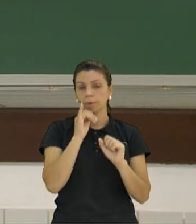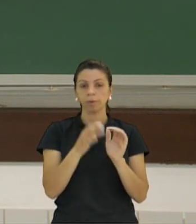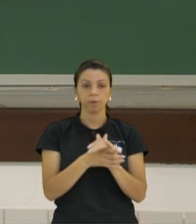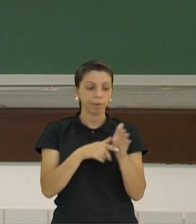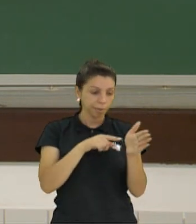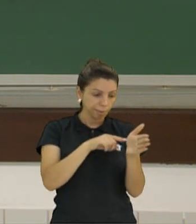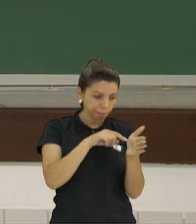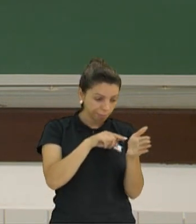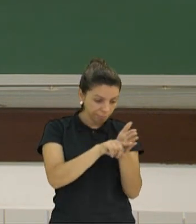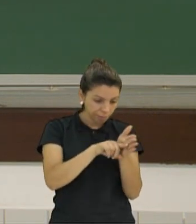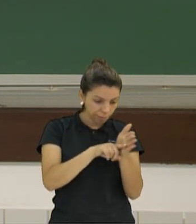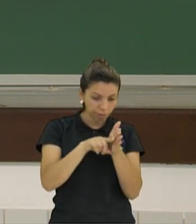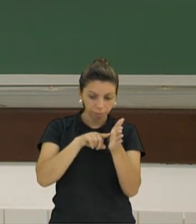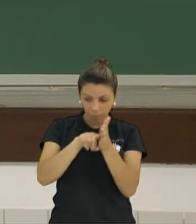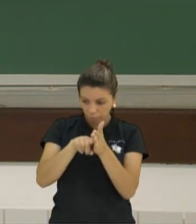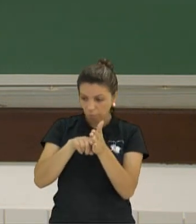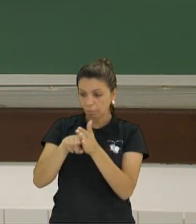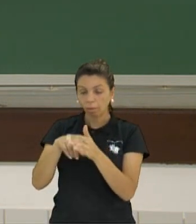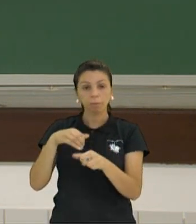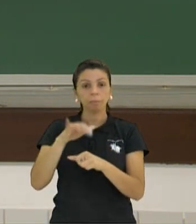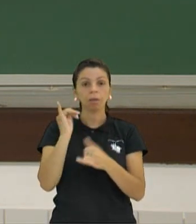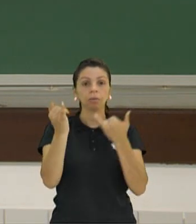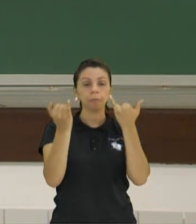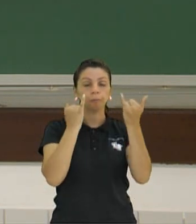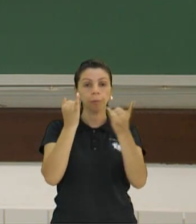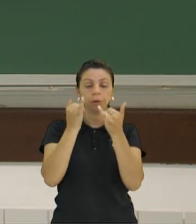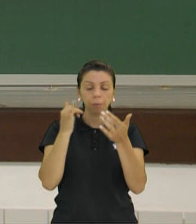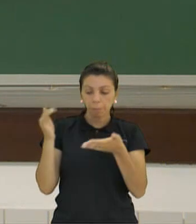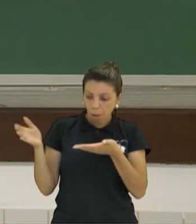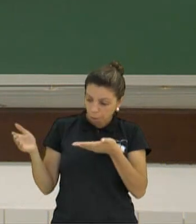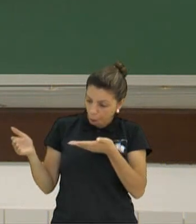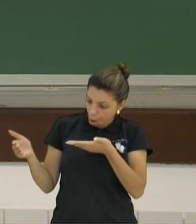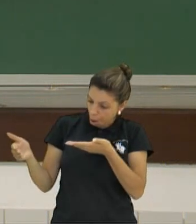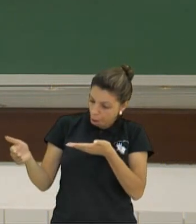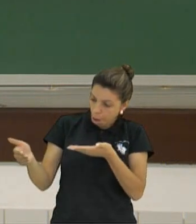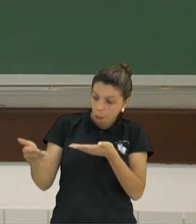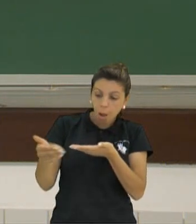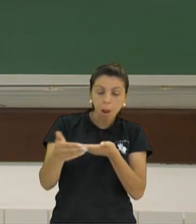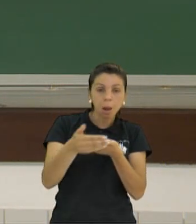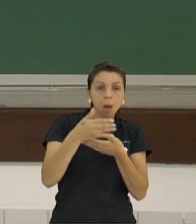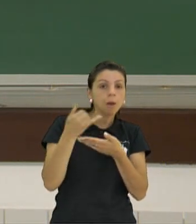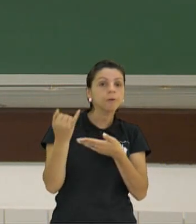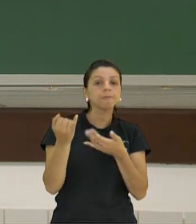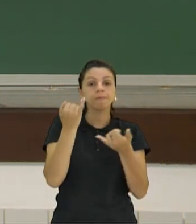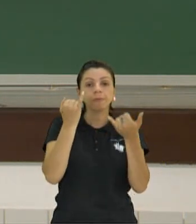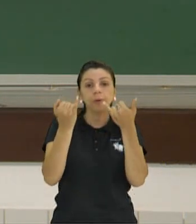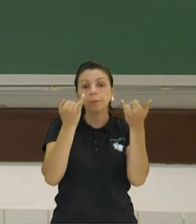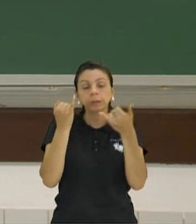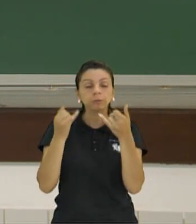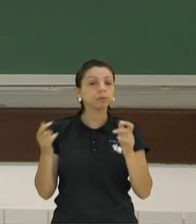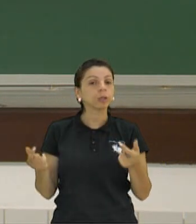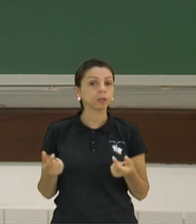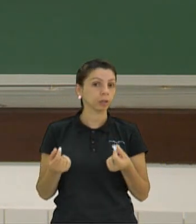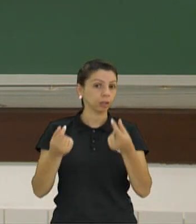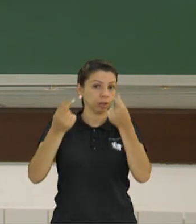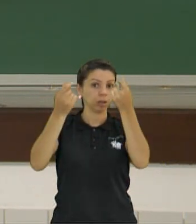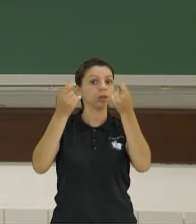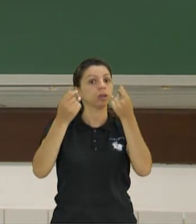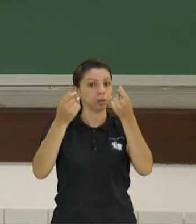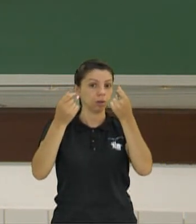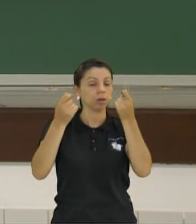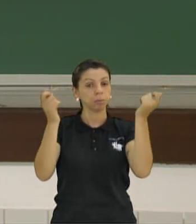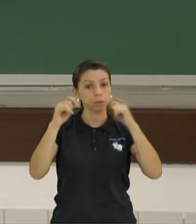uma informação para que a sua seleção seja o mais rica possível e confiável.